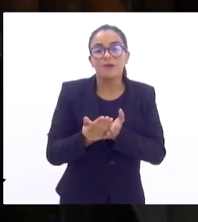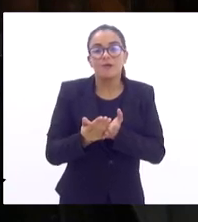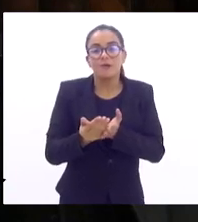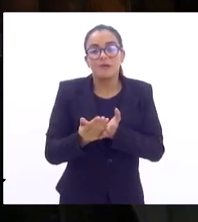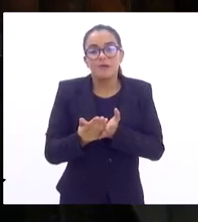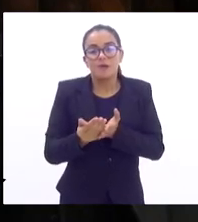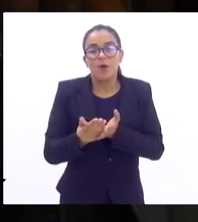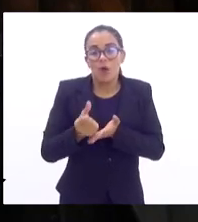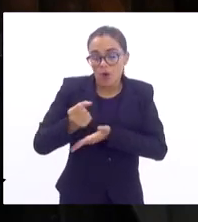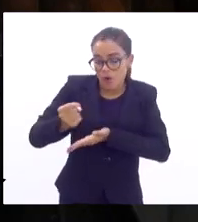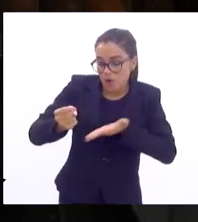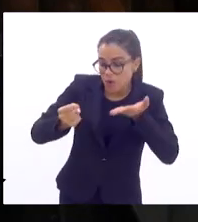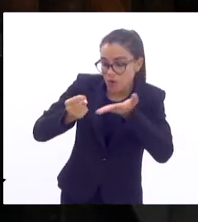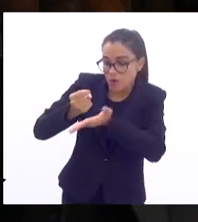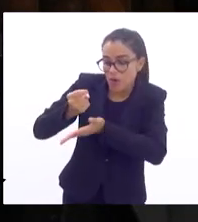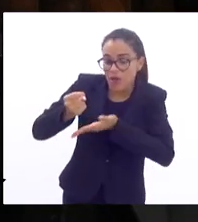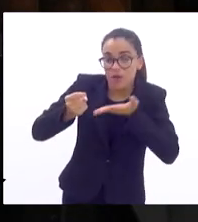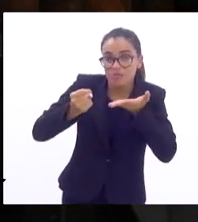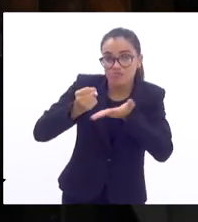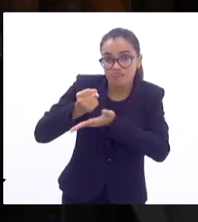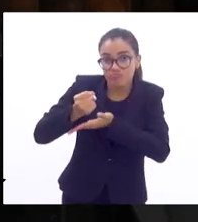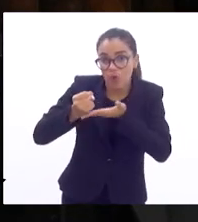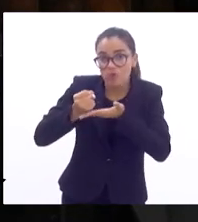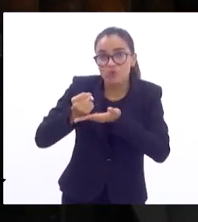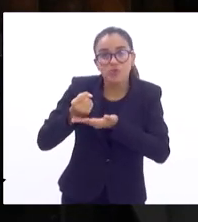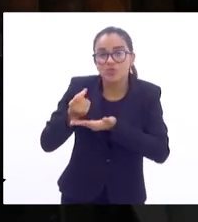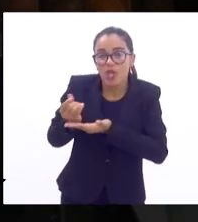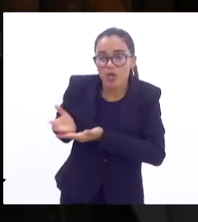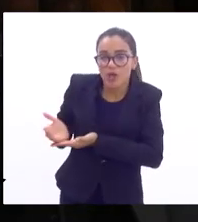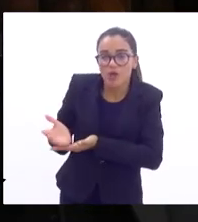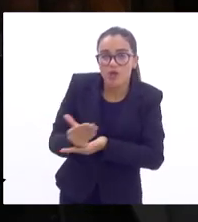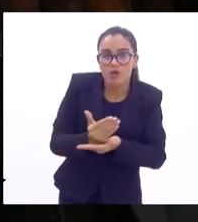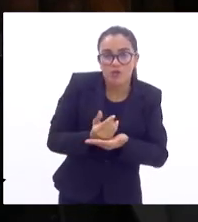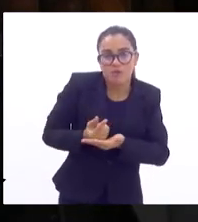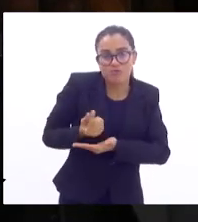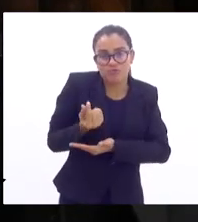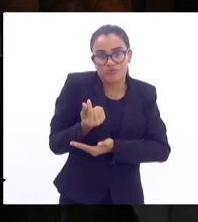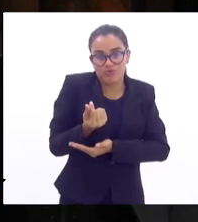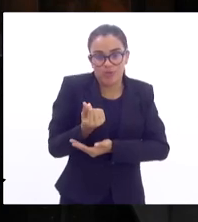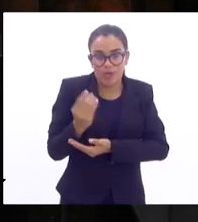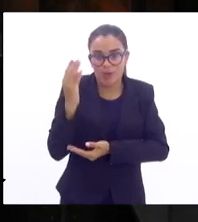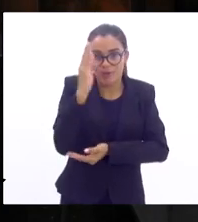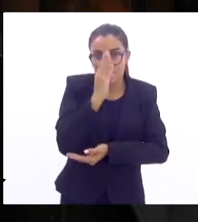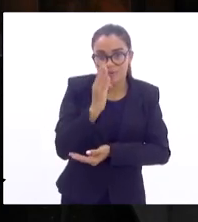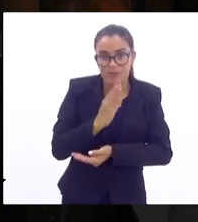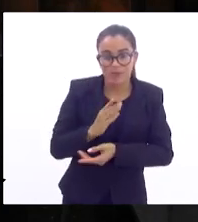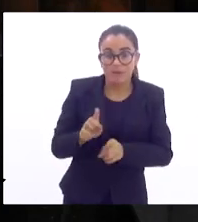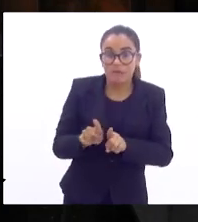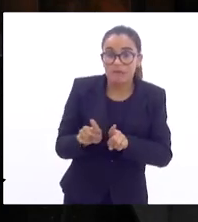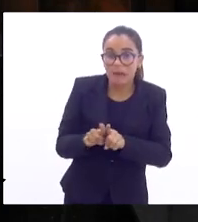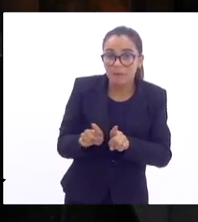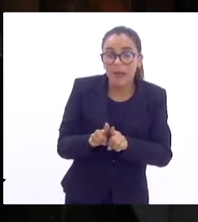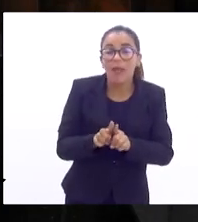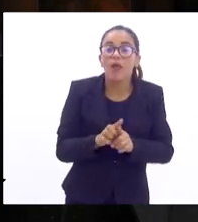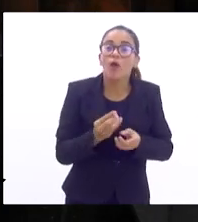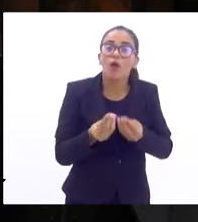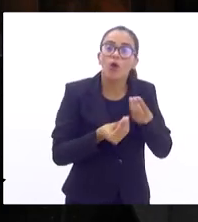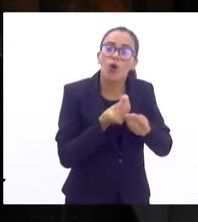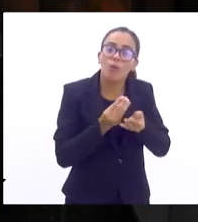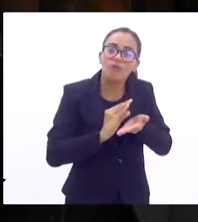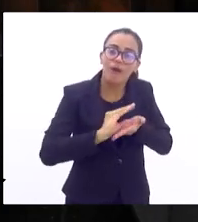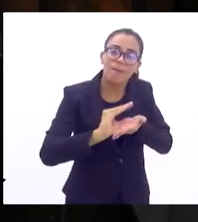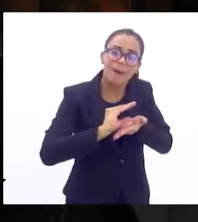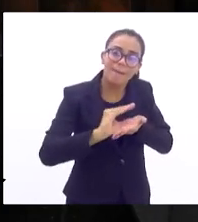o arcabouço fiscal e depois a reforma tributária no consumo